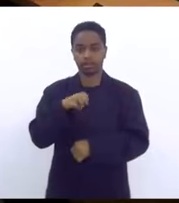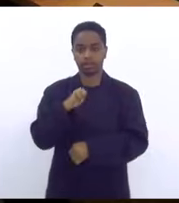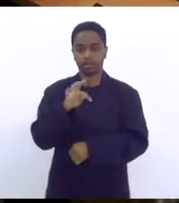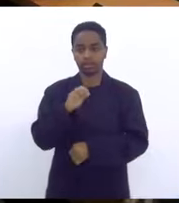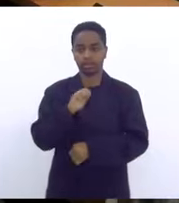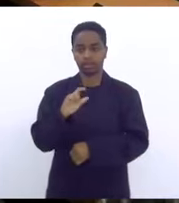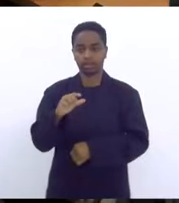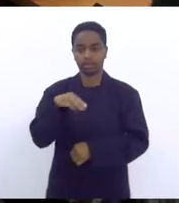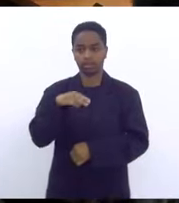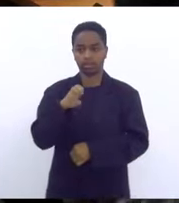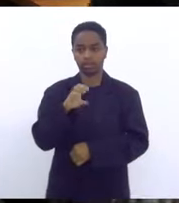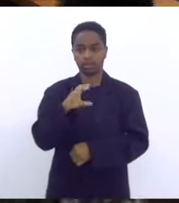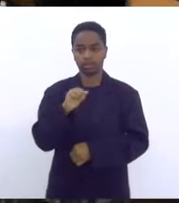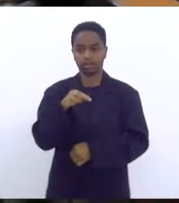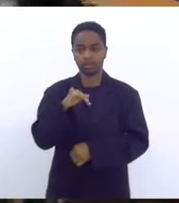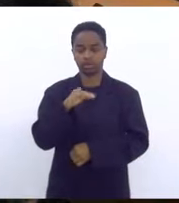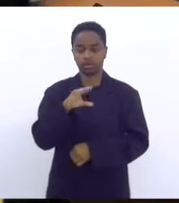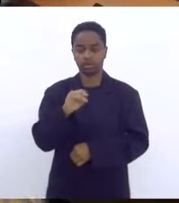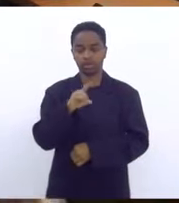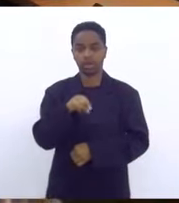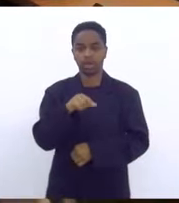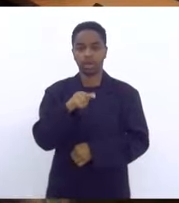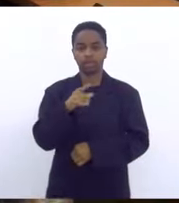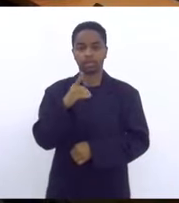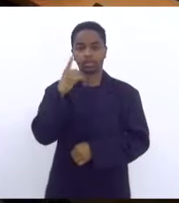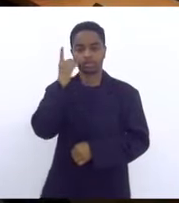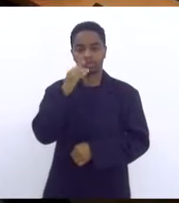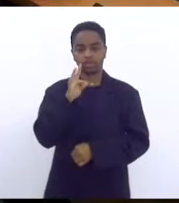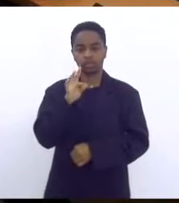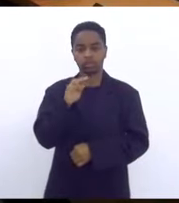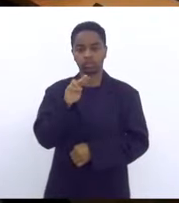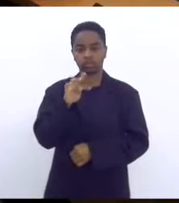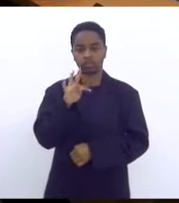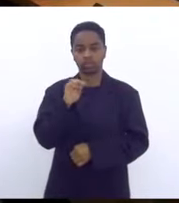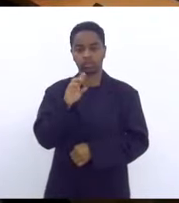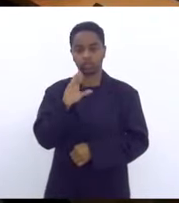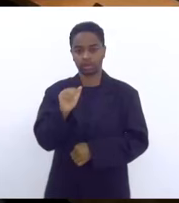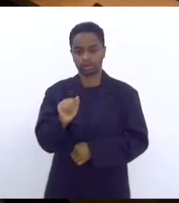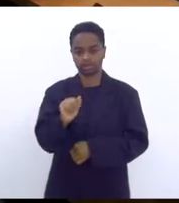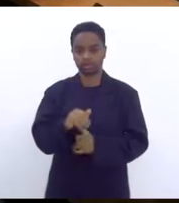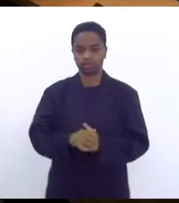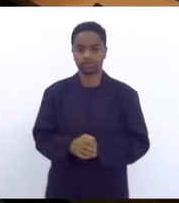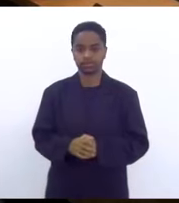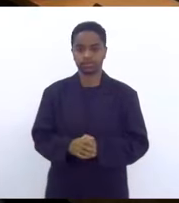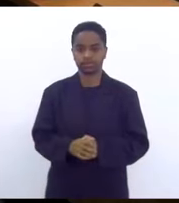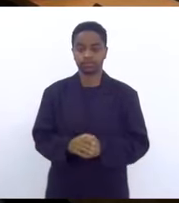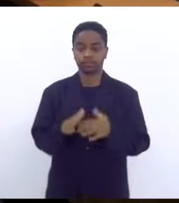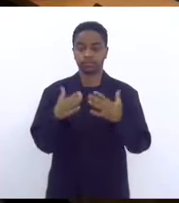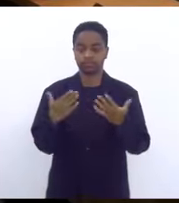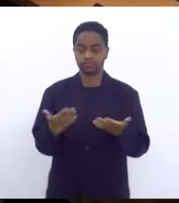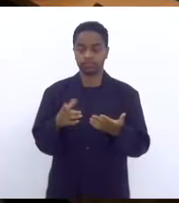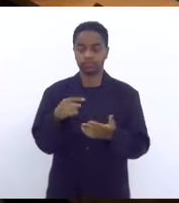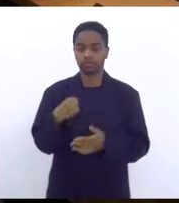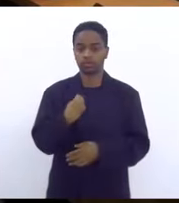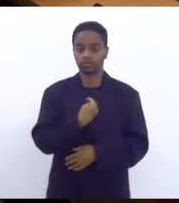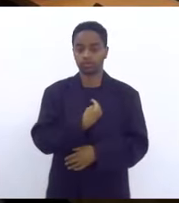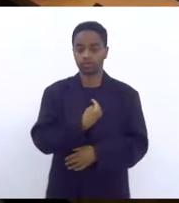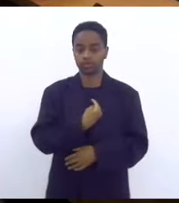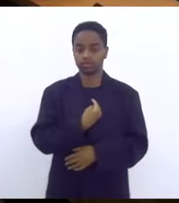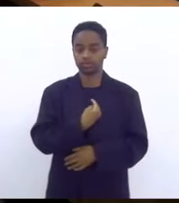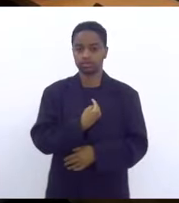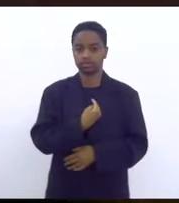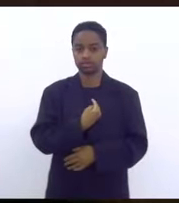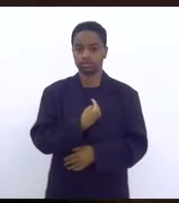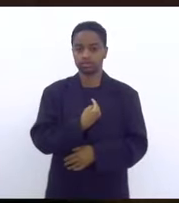de memória, foi o deputado Tutuca. E nós levamos